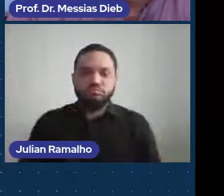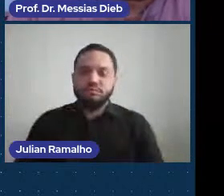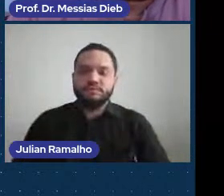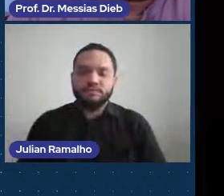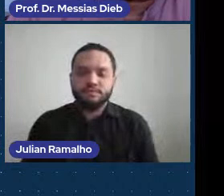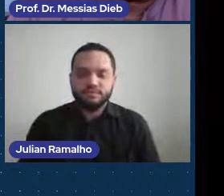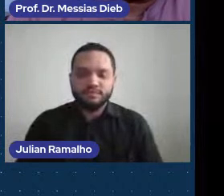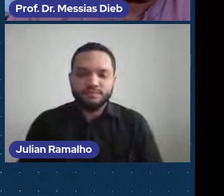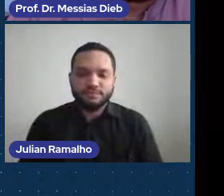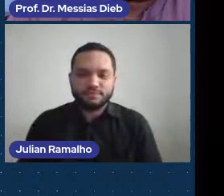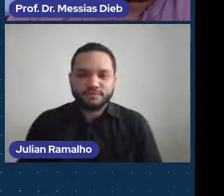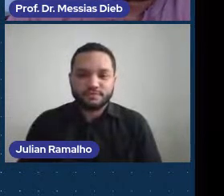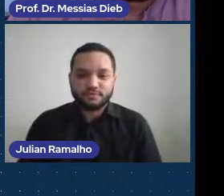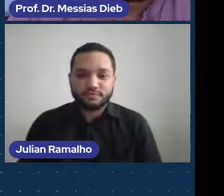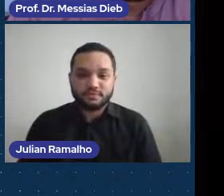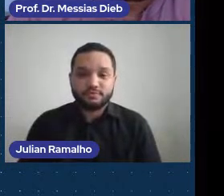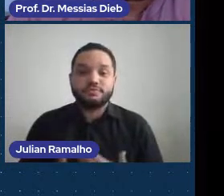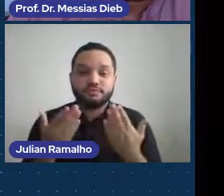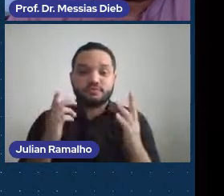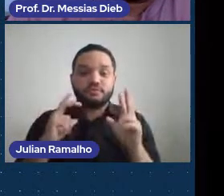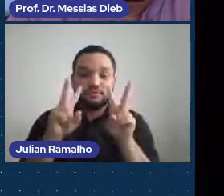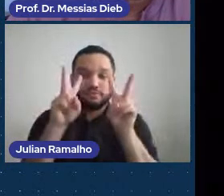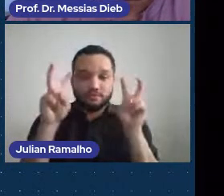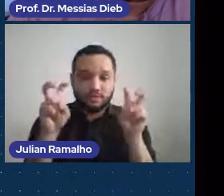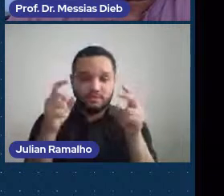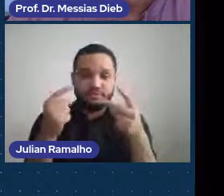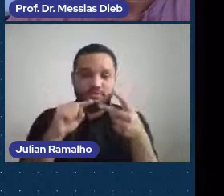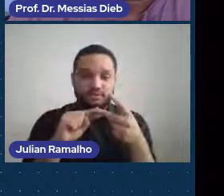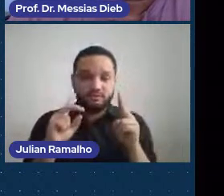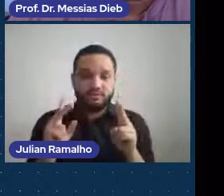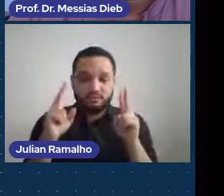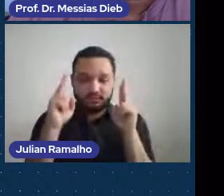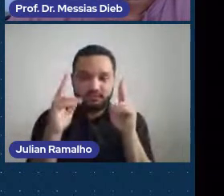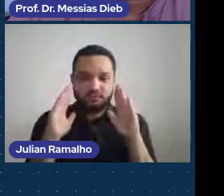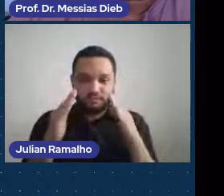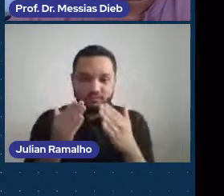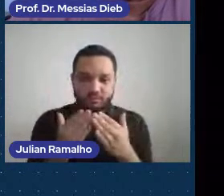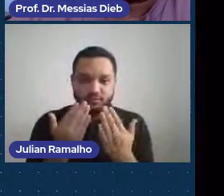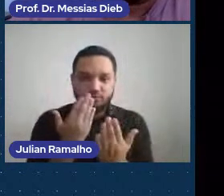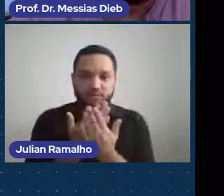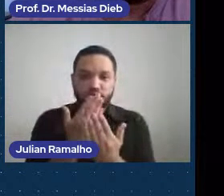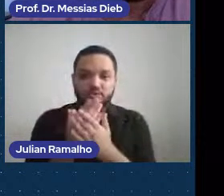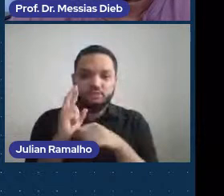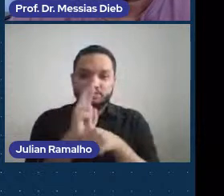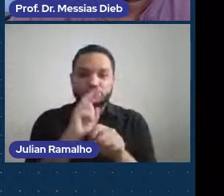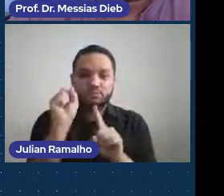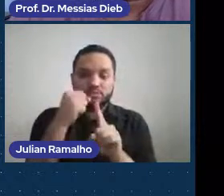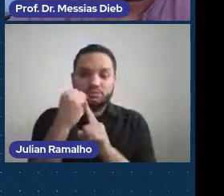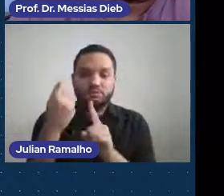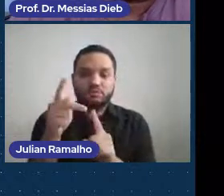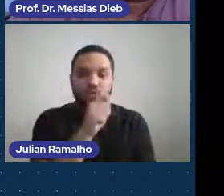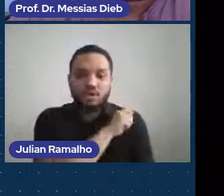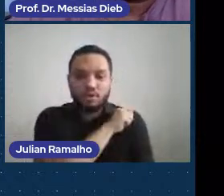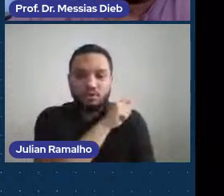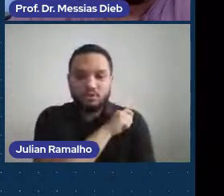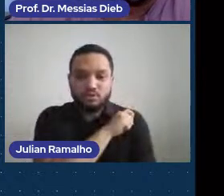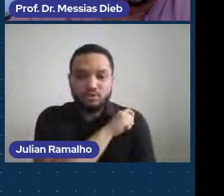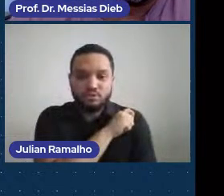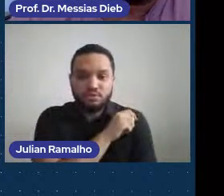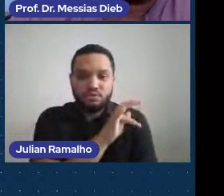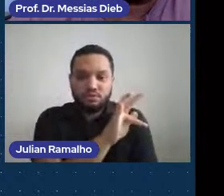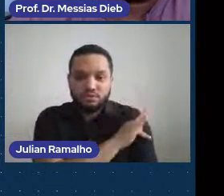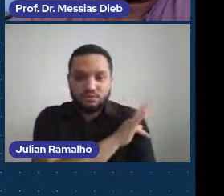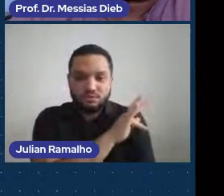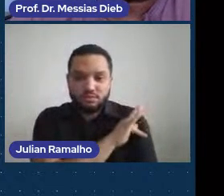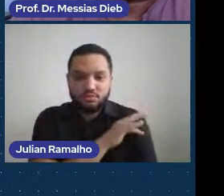aí nós temos o tema e a delimitação, né? Estudo sobre a representação social de estudantes do ensino fundamental da sede